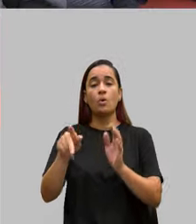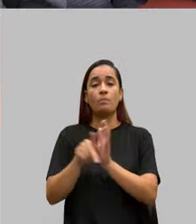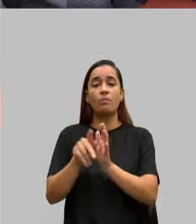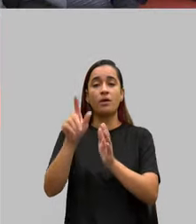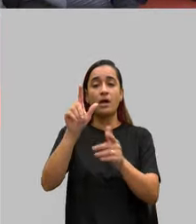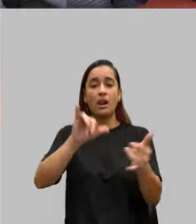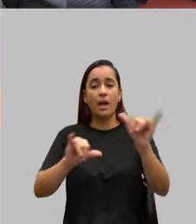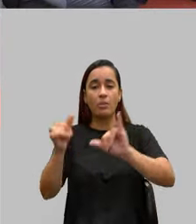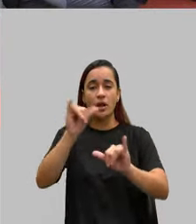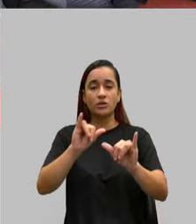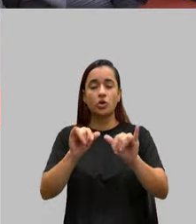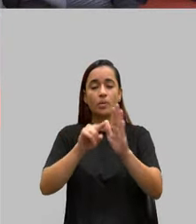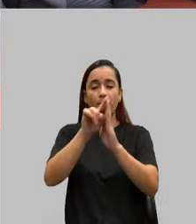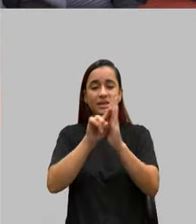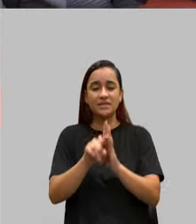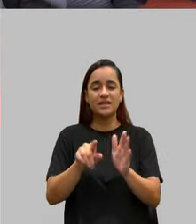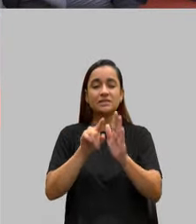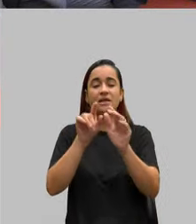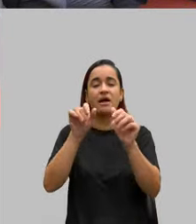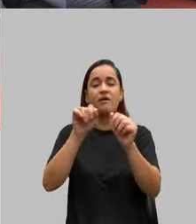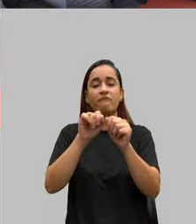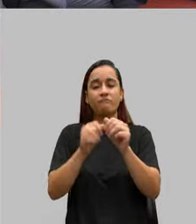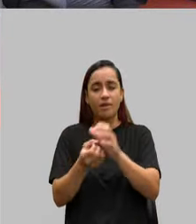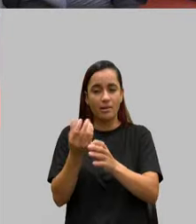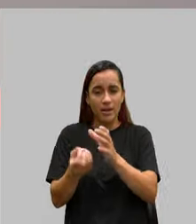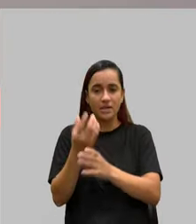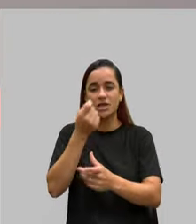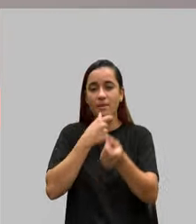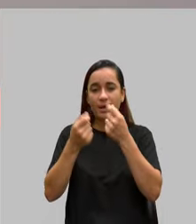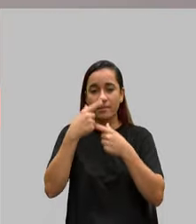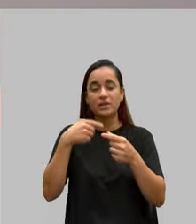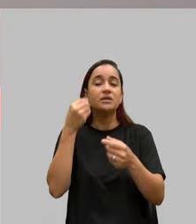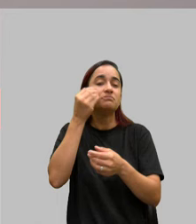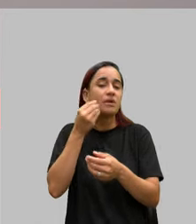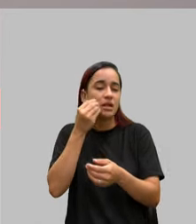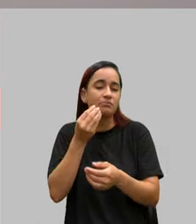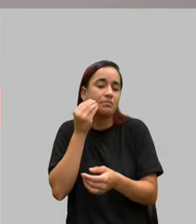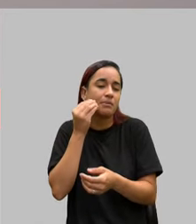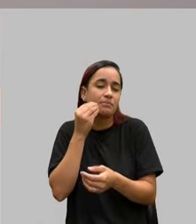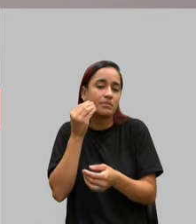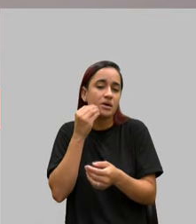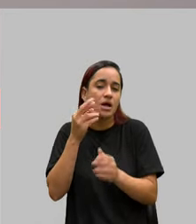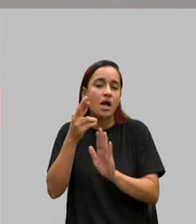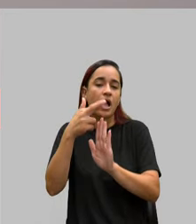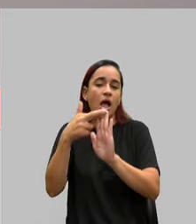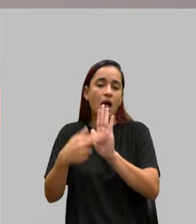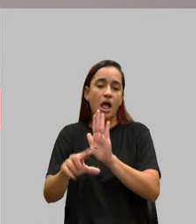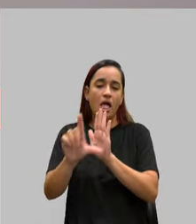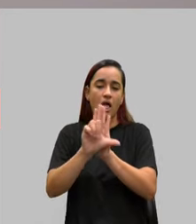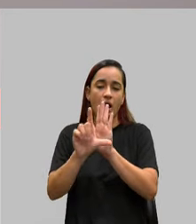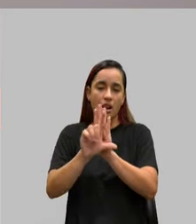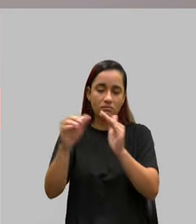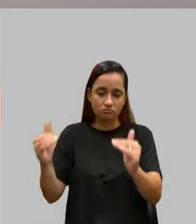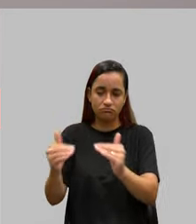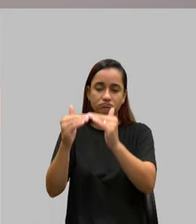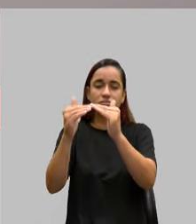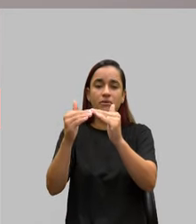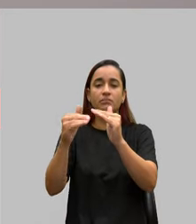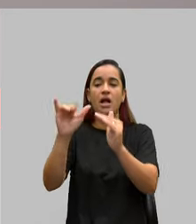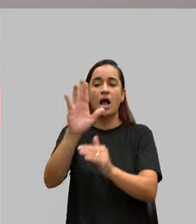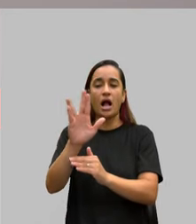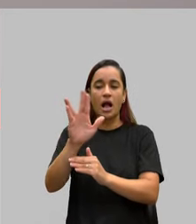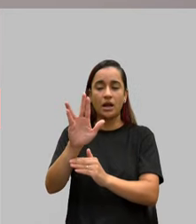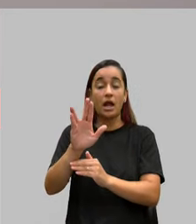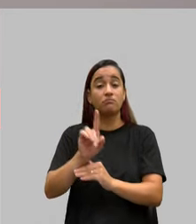de medicamentos experiência e participação na regulamentação da cannabis medicinal no Estado de São